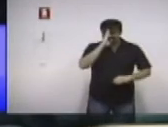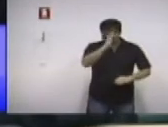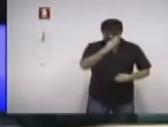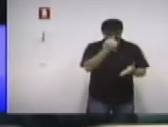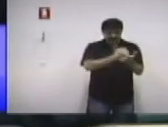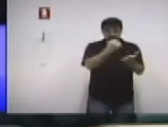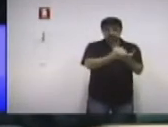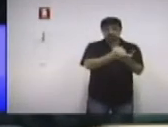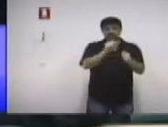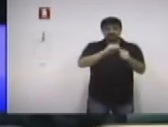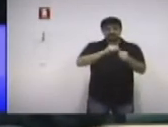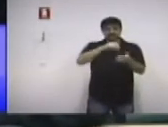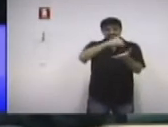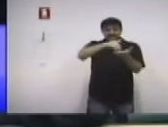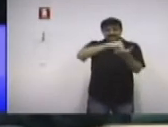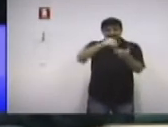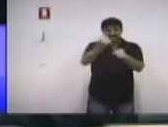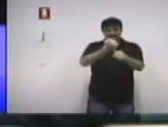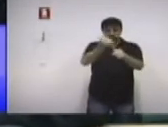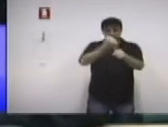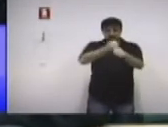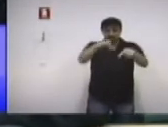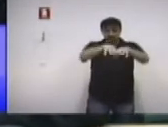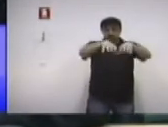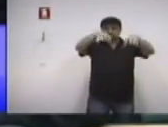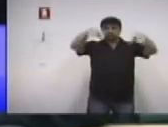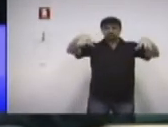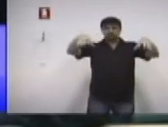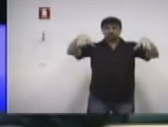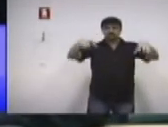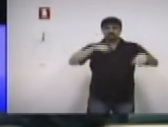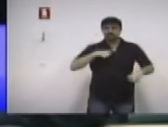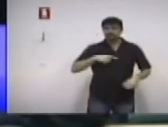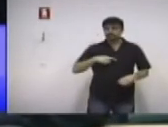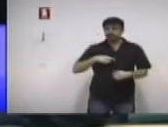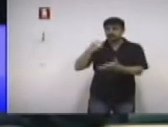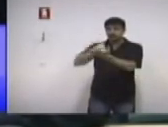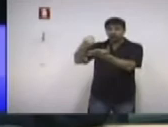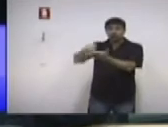secretaria em duas e da criação de novos cargos